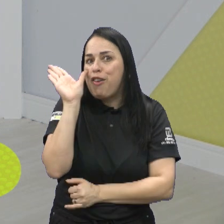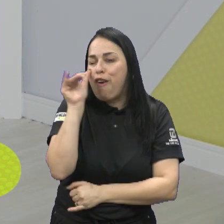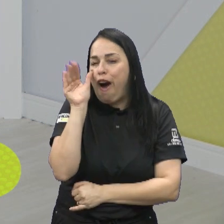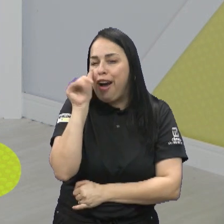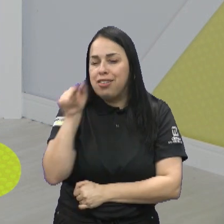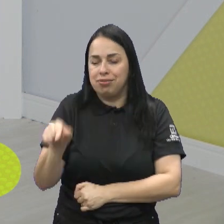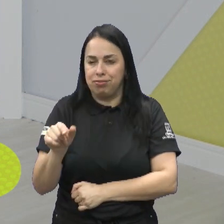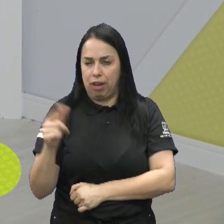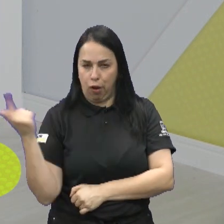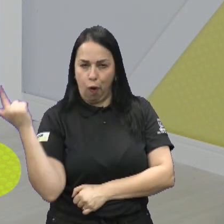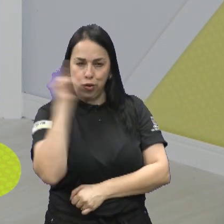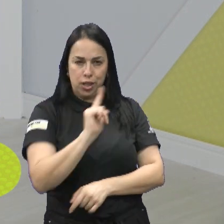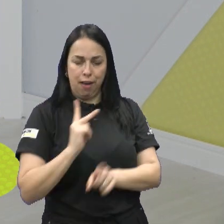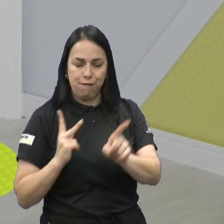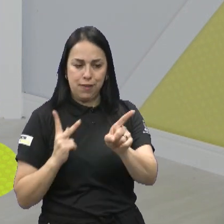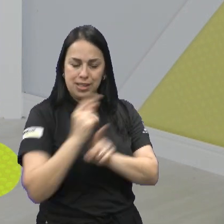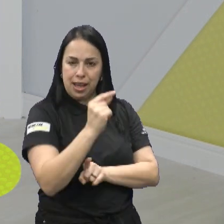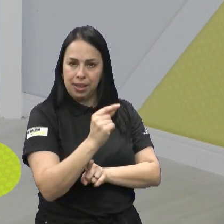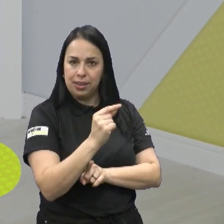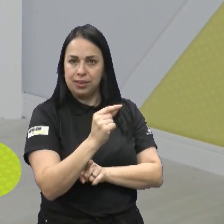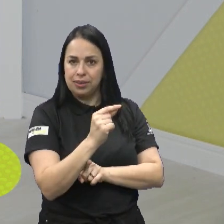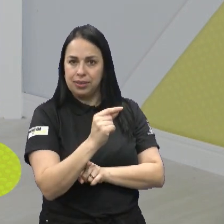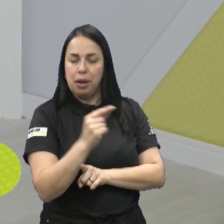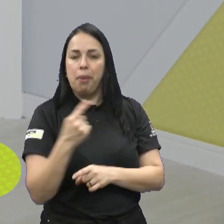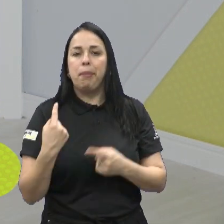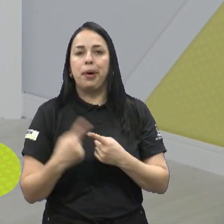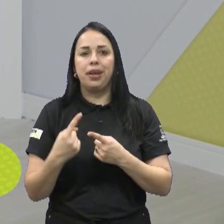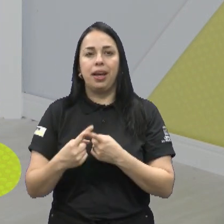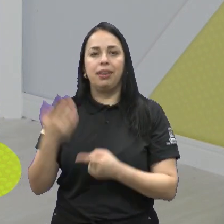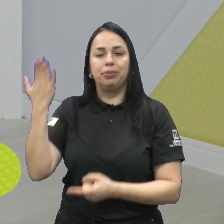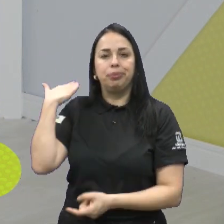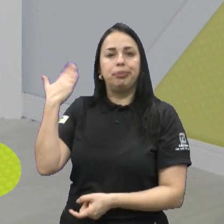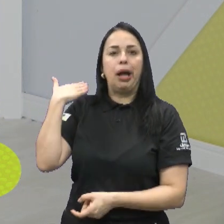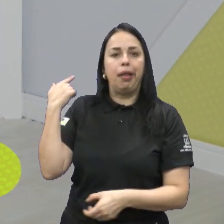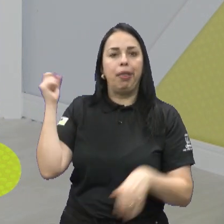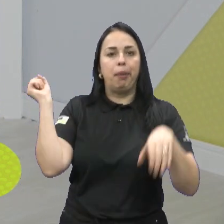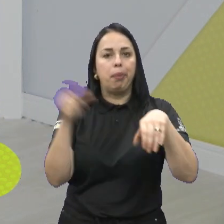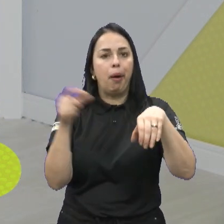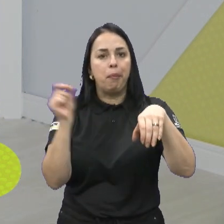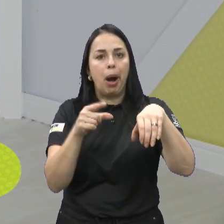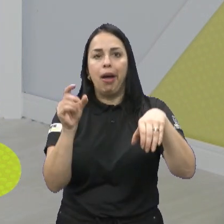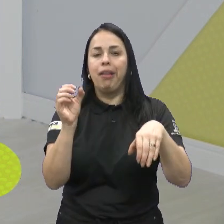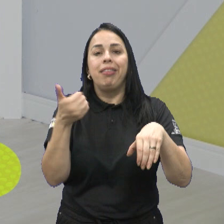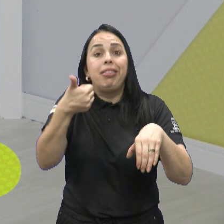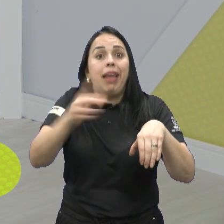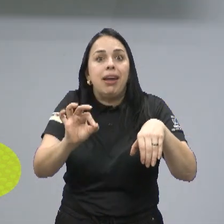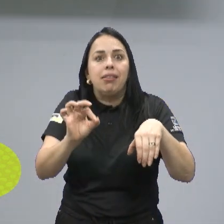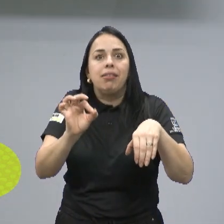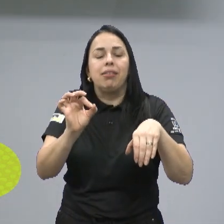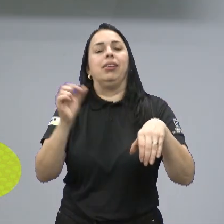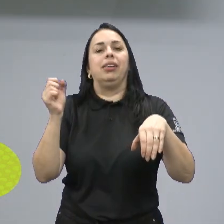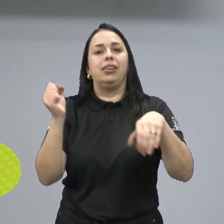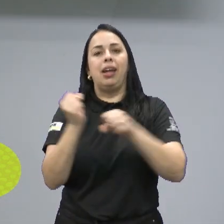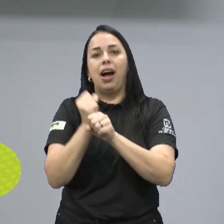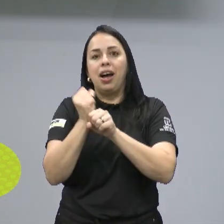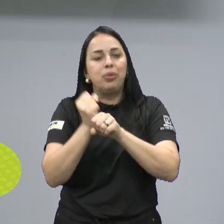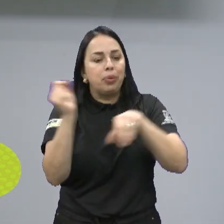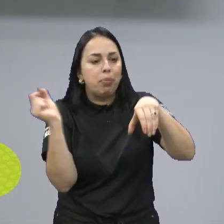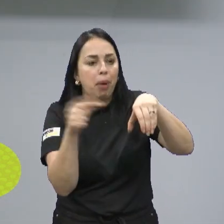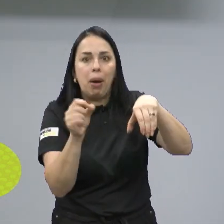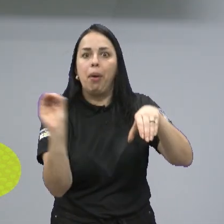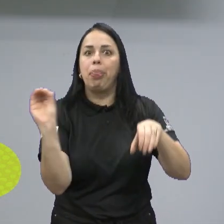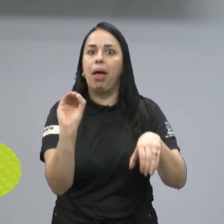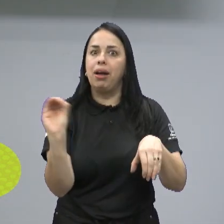quebrar essa história de não marcar gols na casa do adversário? Já faz 10 anos que isso acontece, Paulito. Vera, vai ser uma